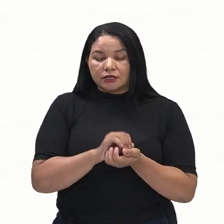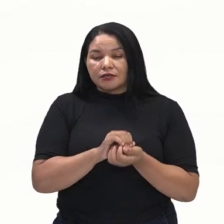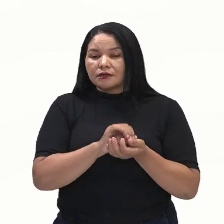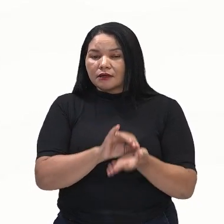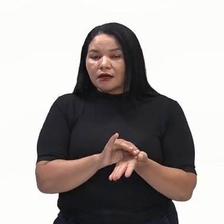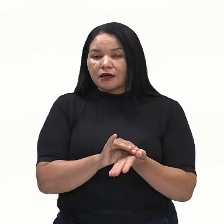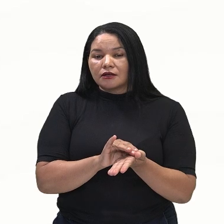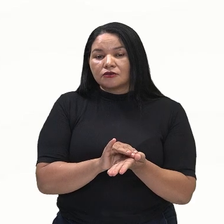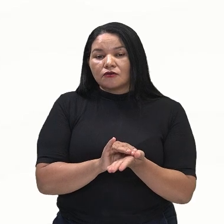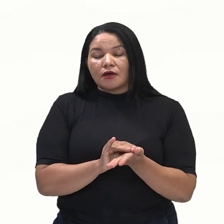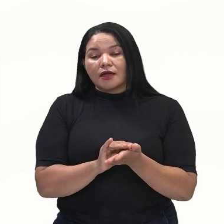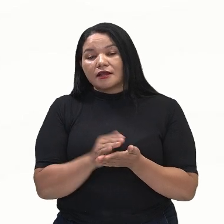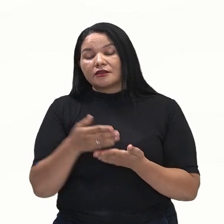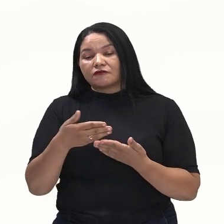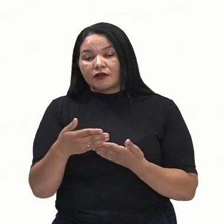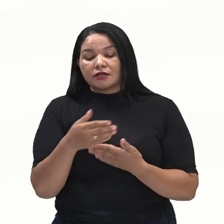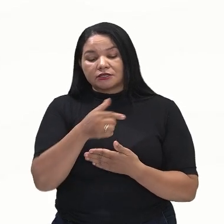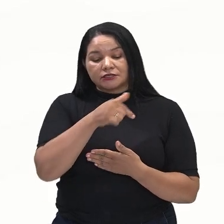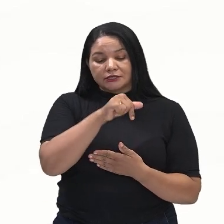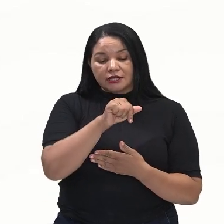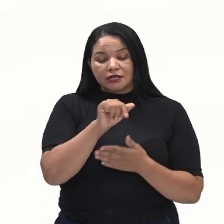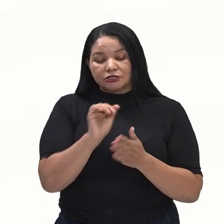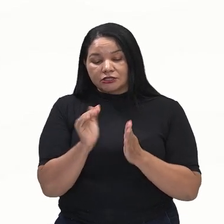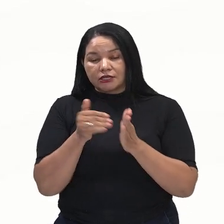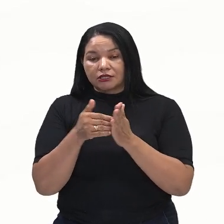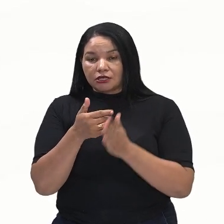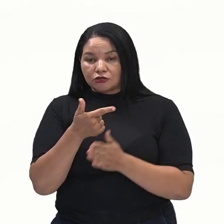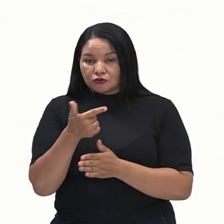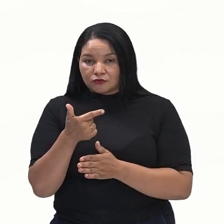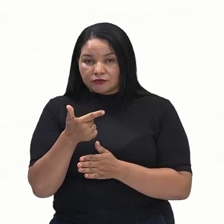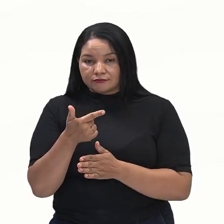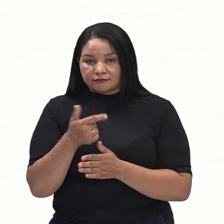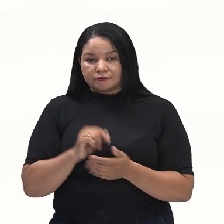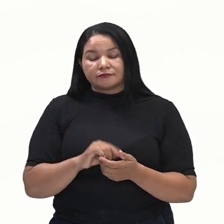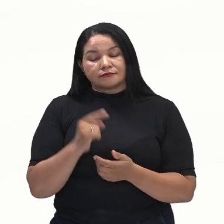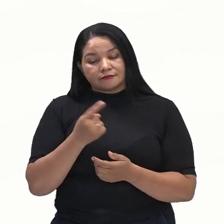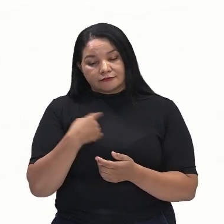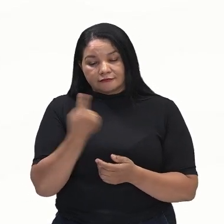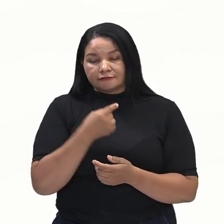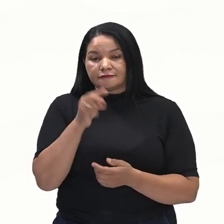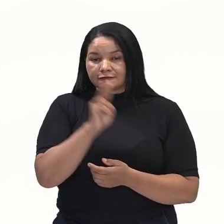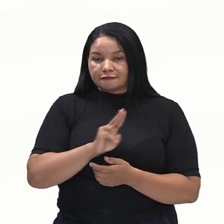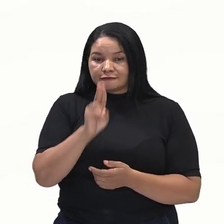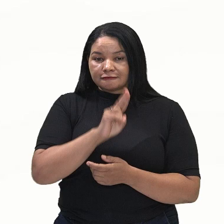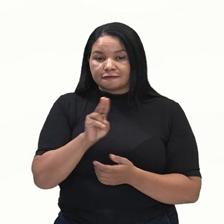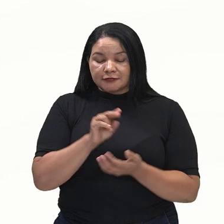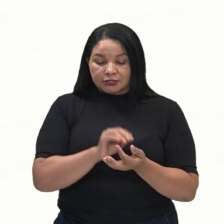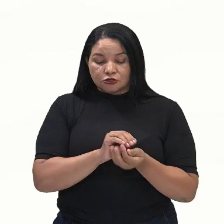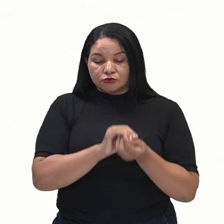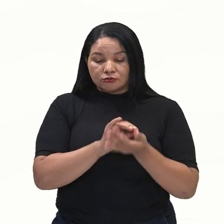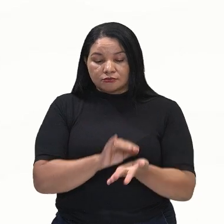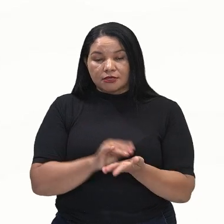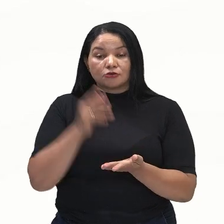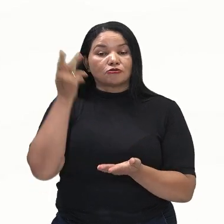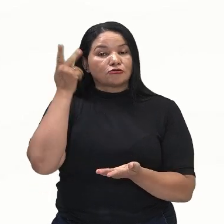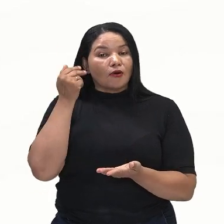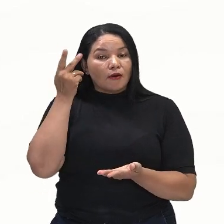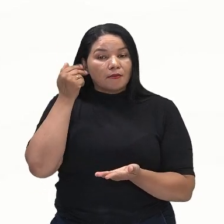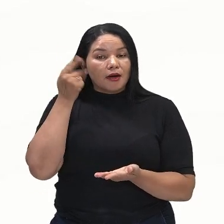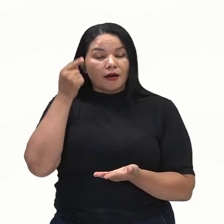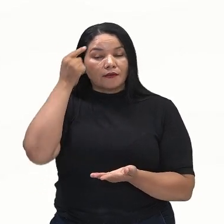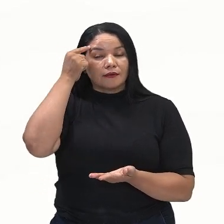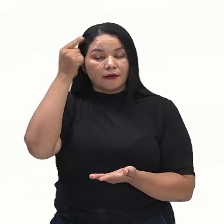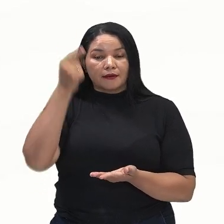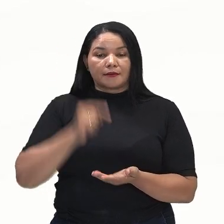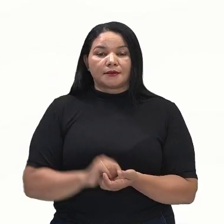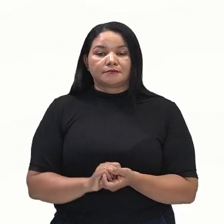7 até 12. Gente, estamos trabalhando com o dado comum, tá? Então, a gente vai considerar as